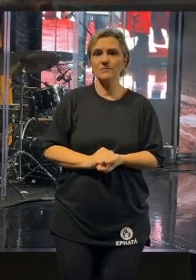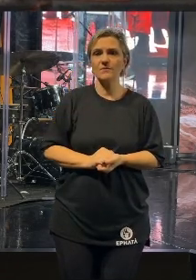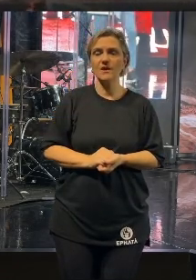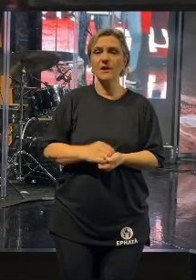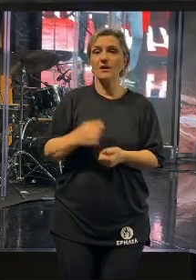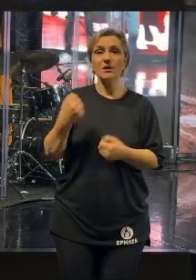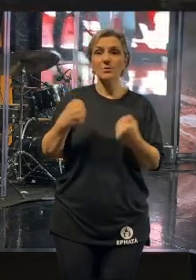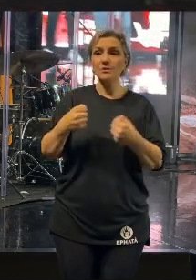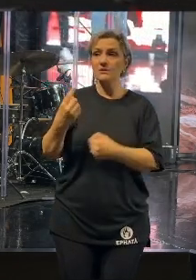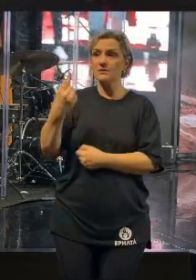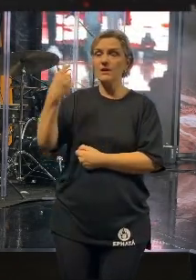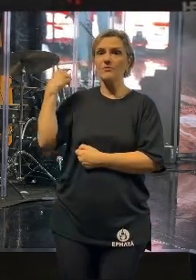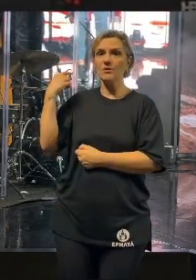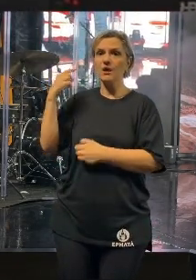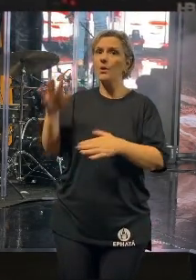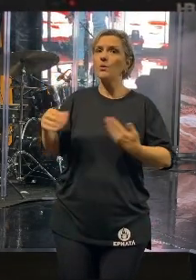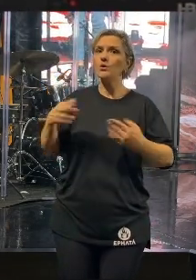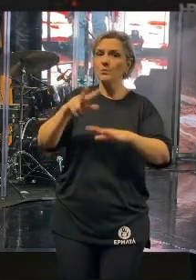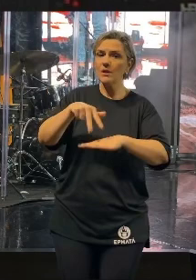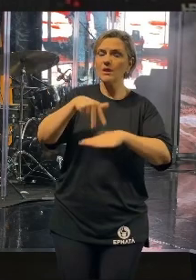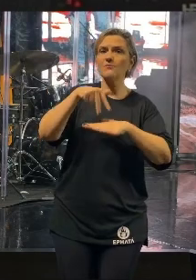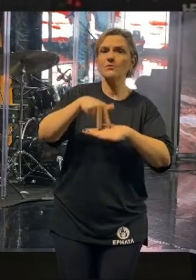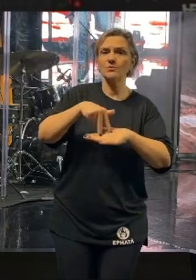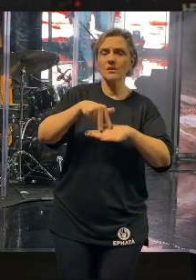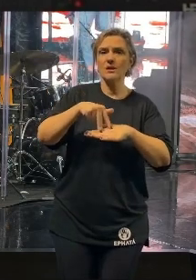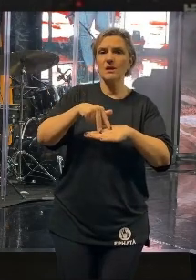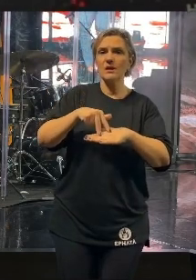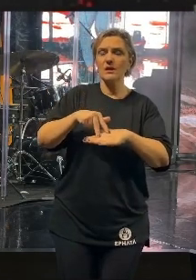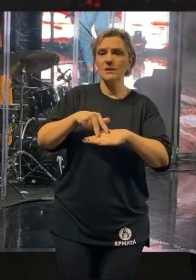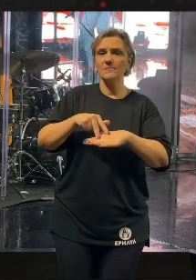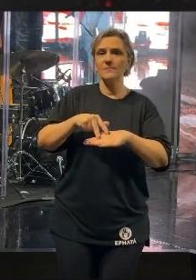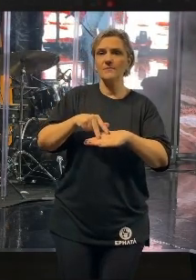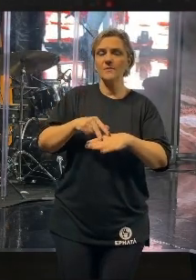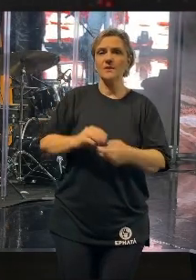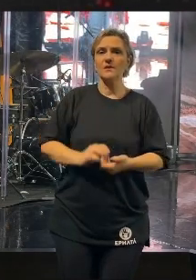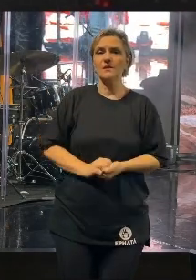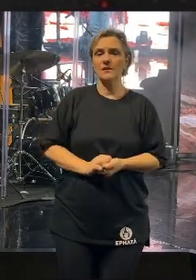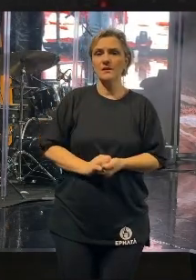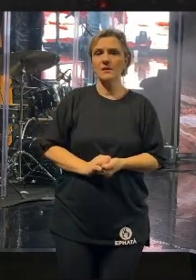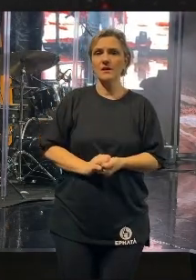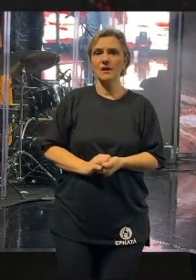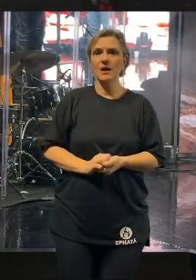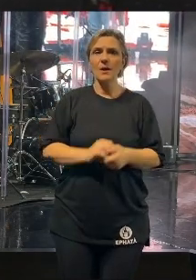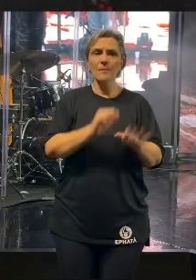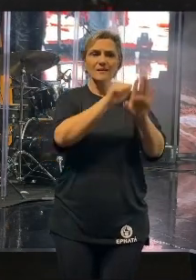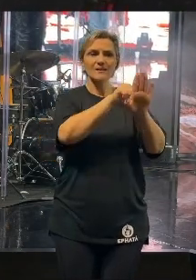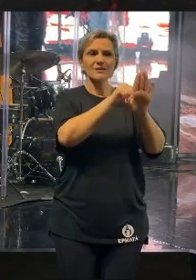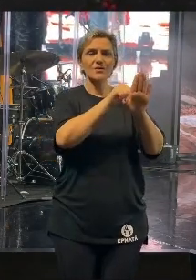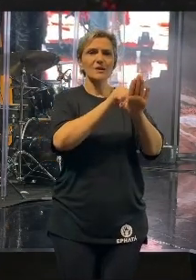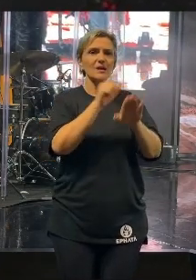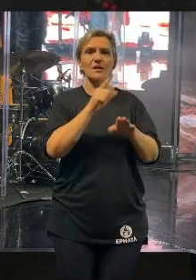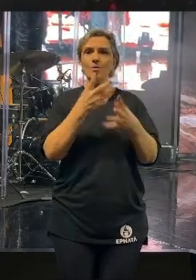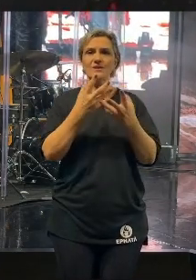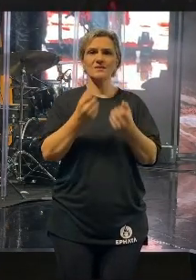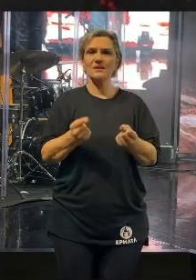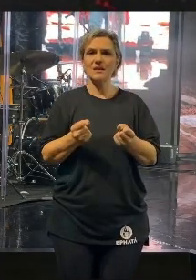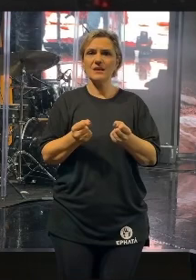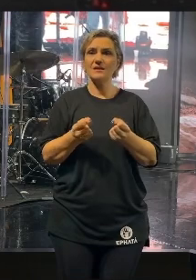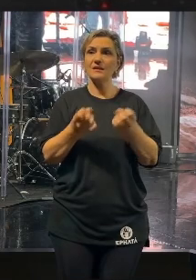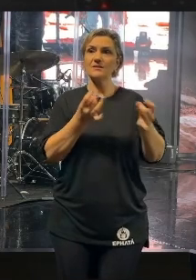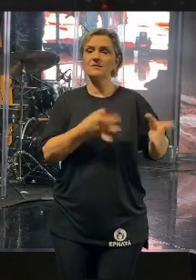voltar. Quando eu me levantei e abracei um chamado, não faz isso, desiste disso, isso não é de